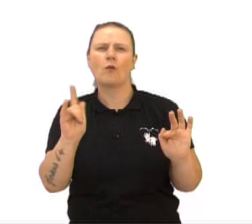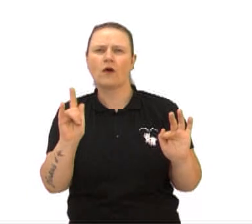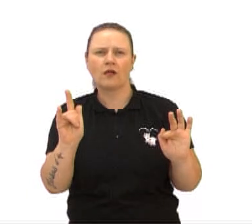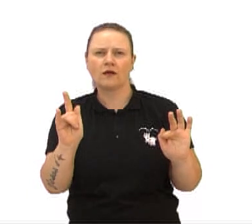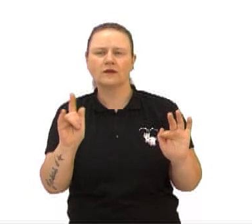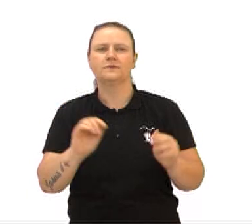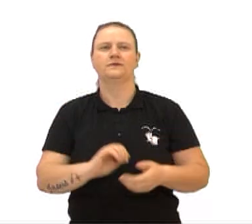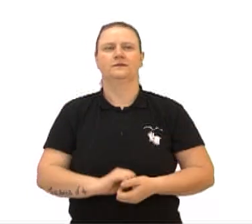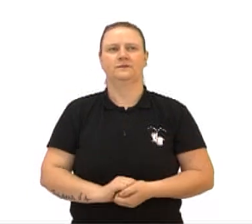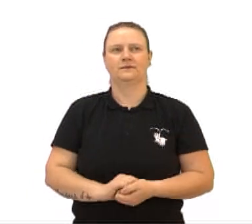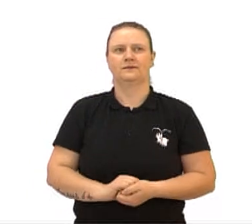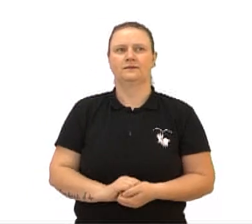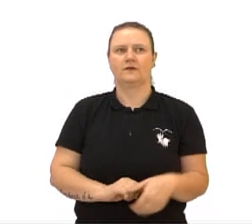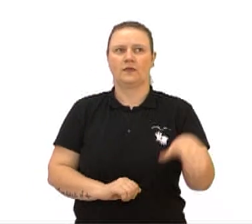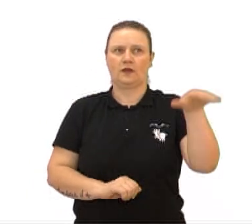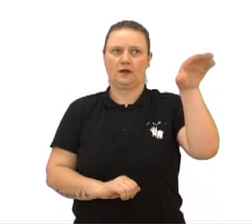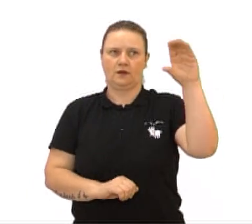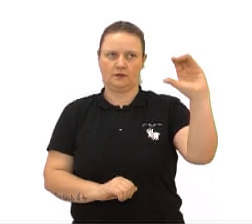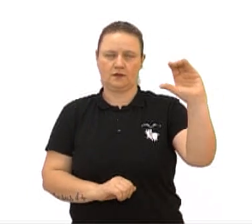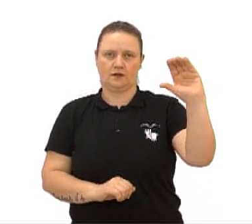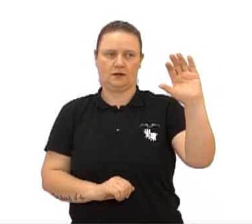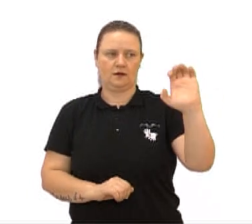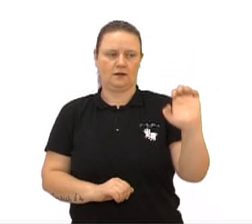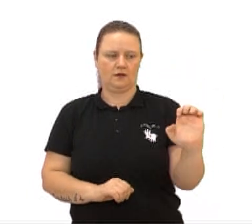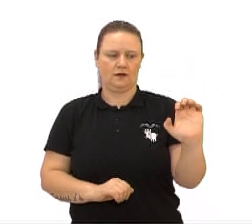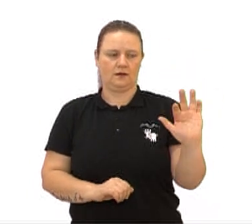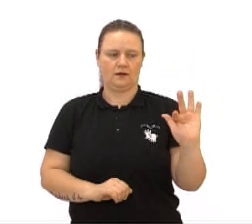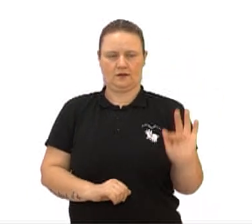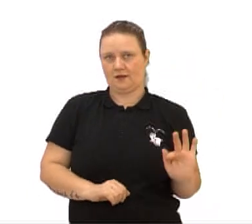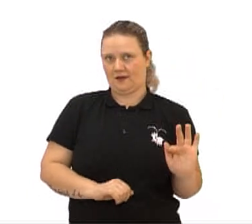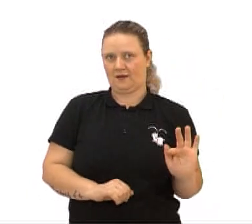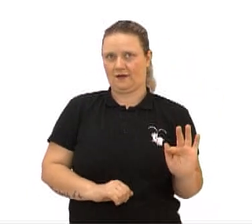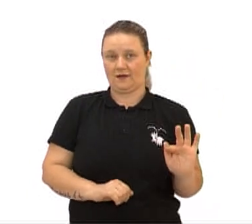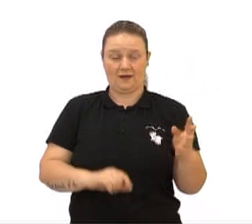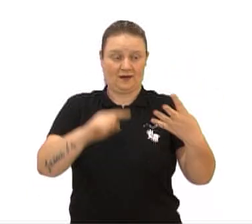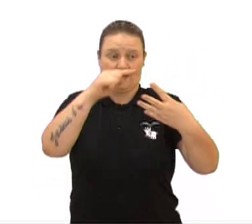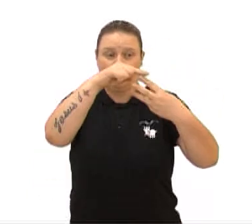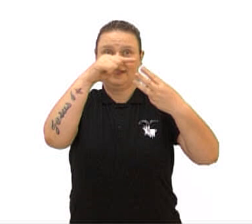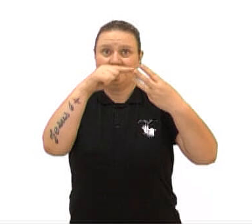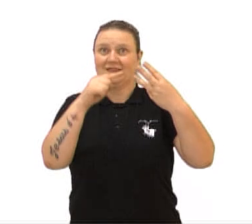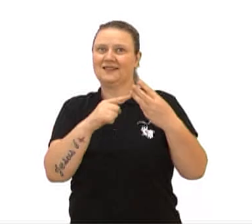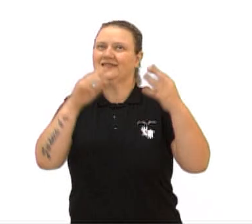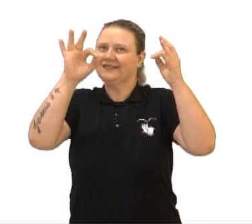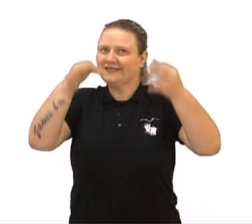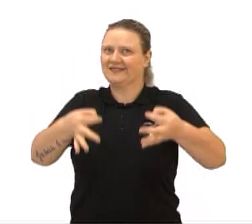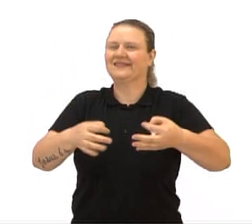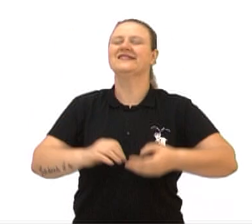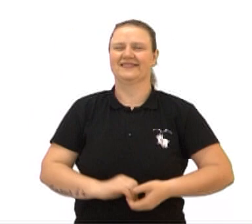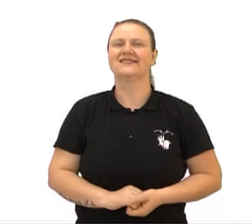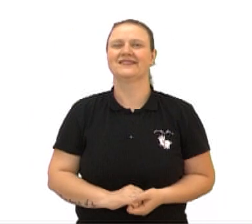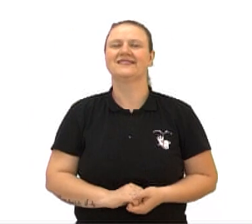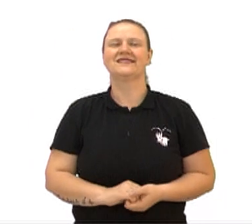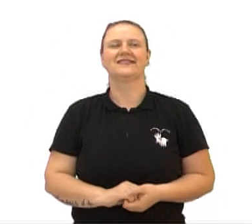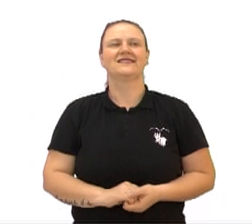Então, as alternativas corretas são la C, la D e la F. Bueno?